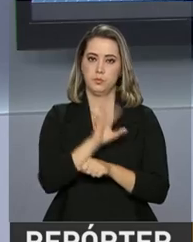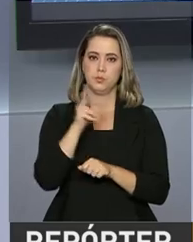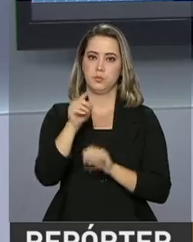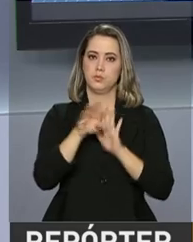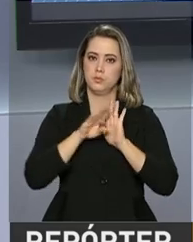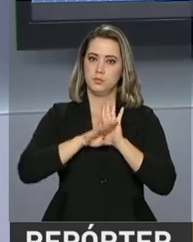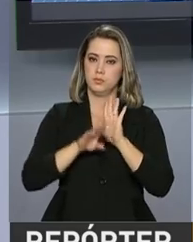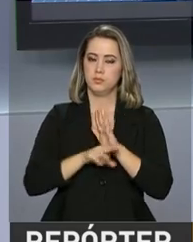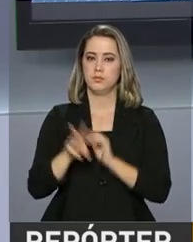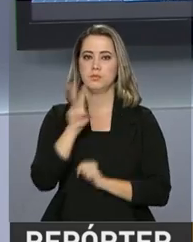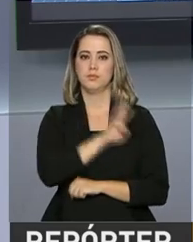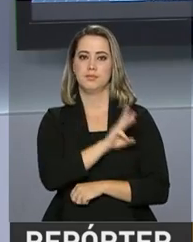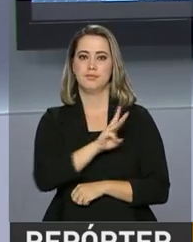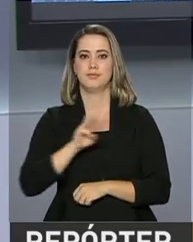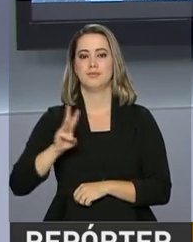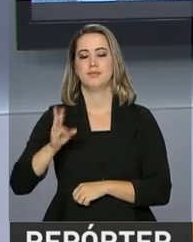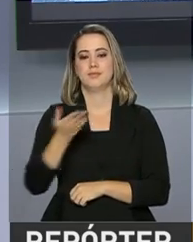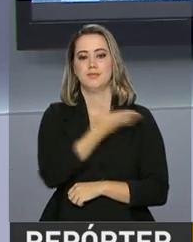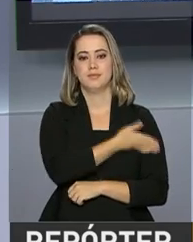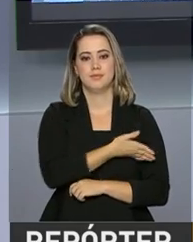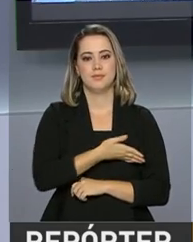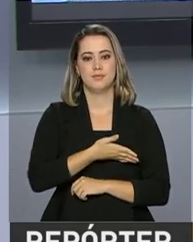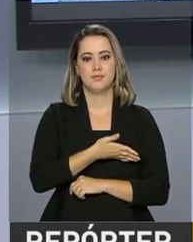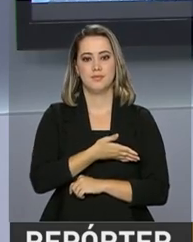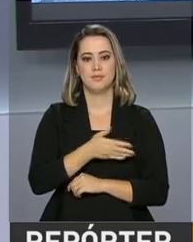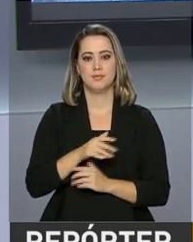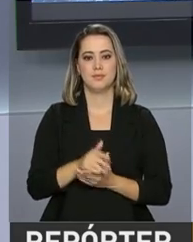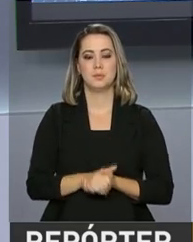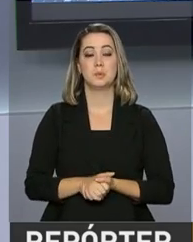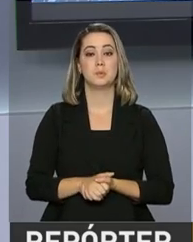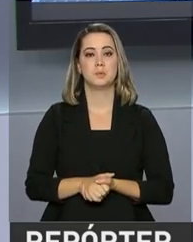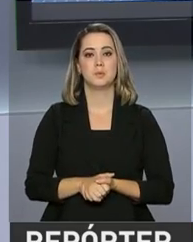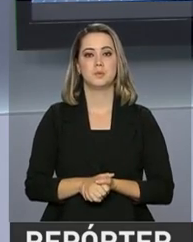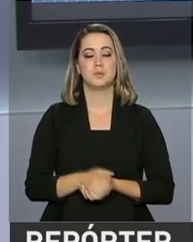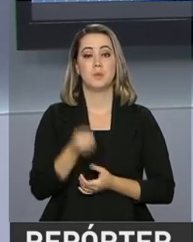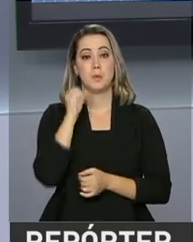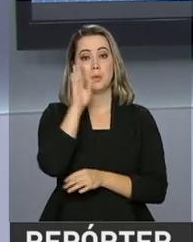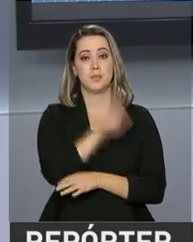toda a programação também está disponível em nossa página na internet.